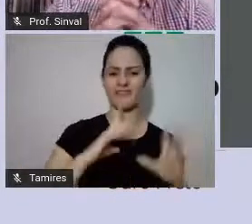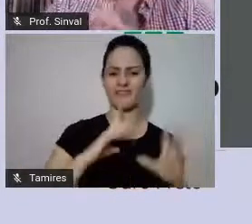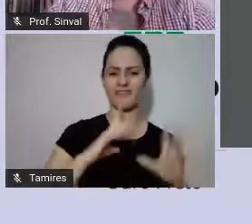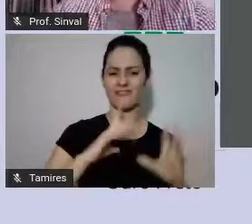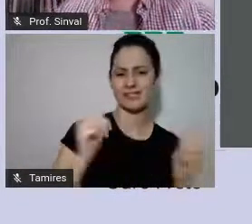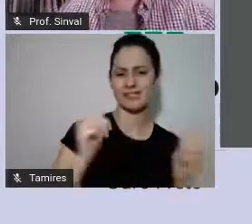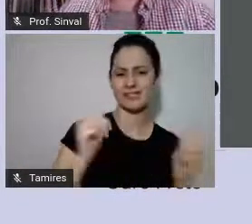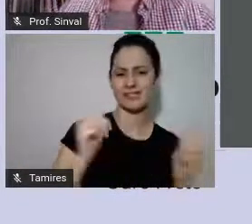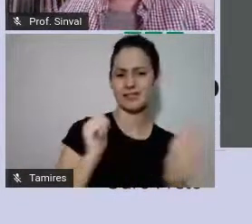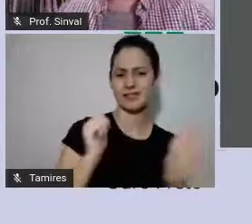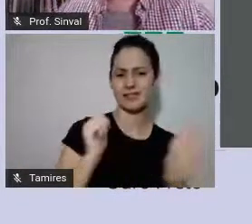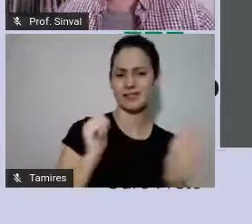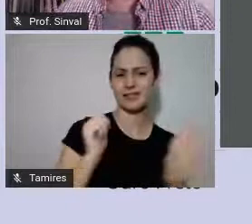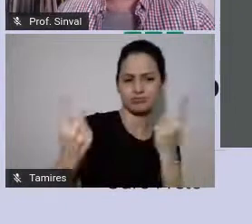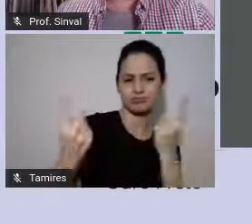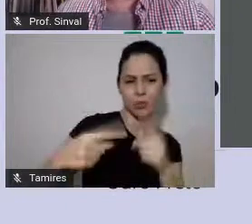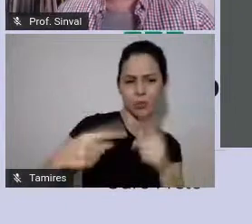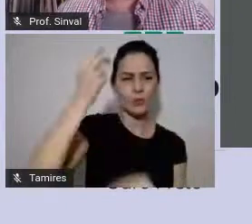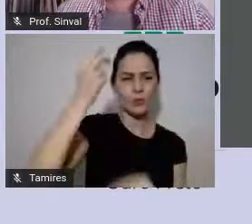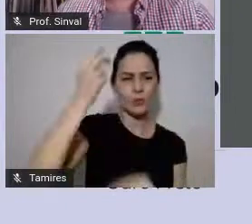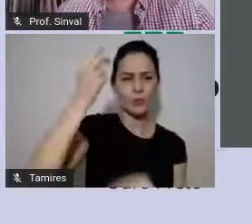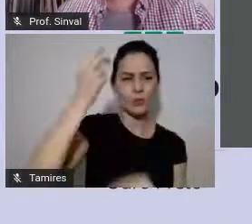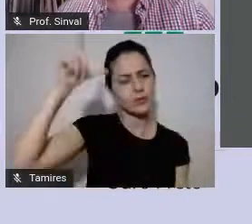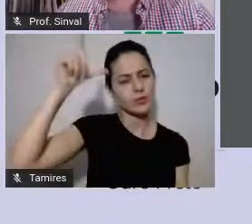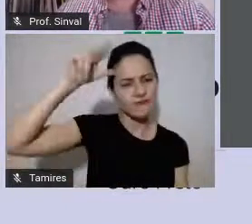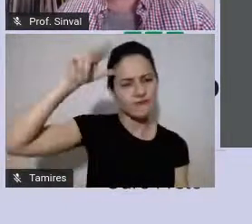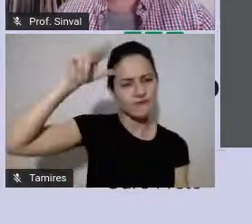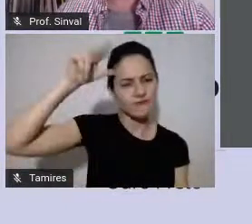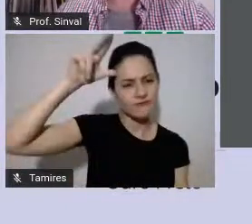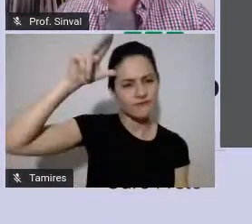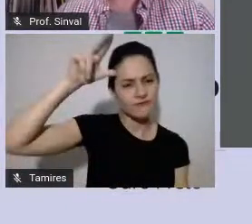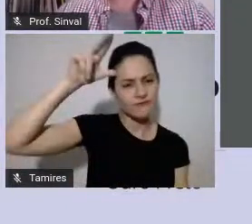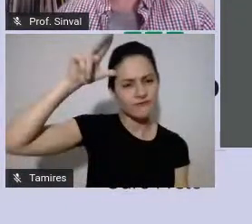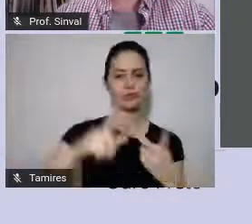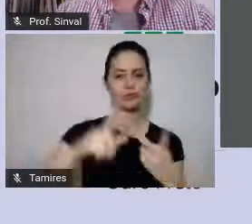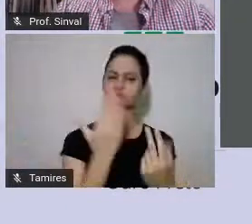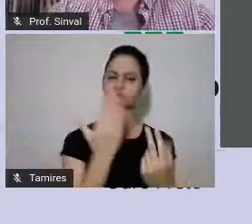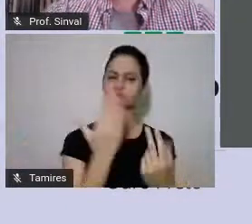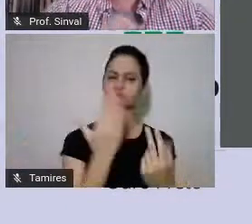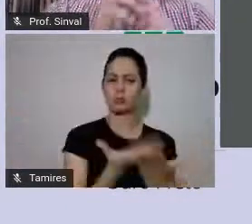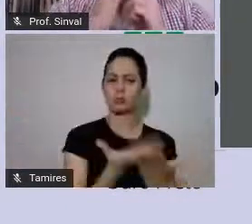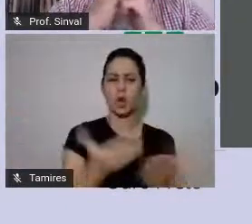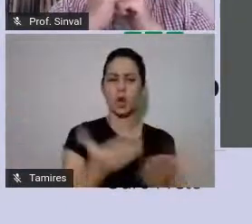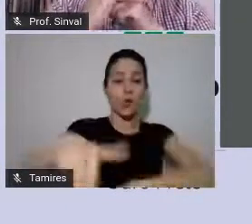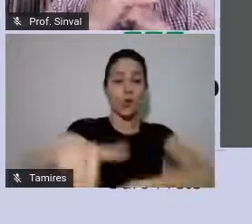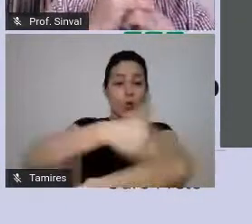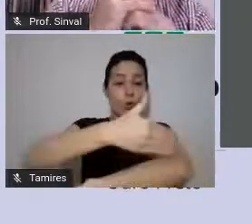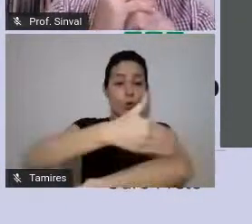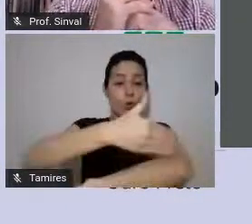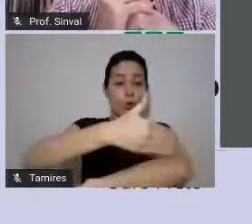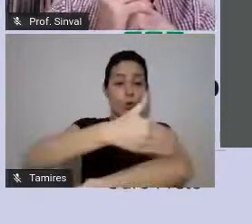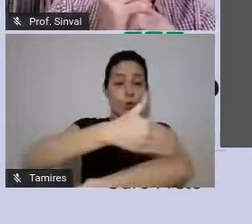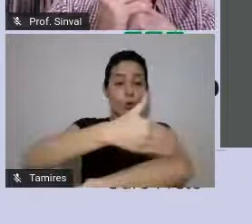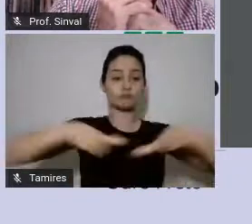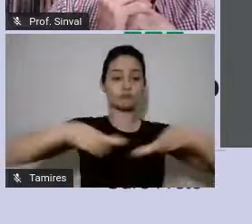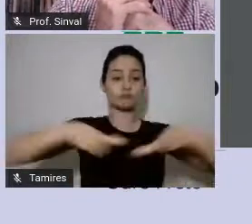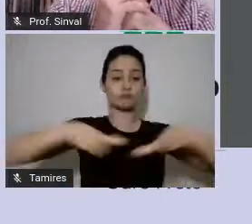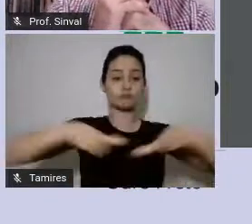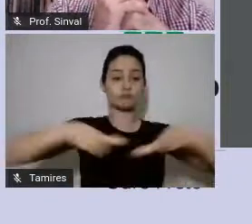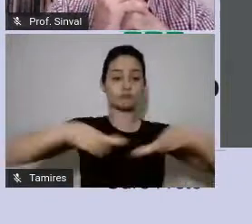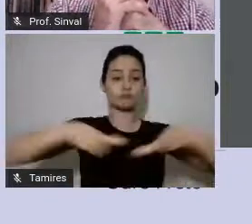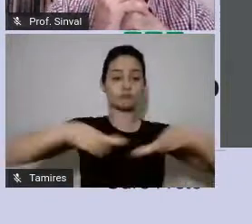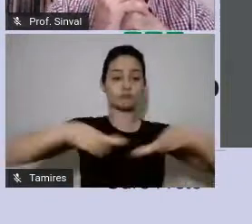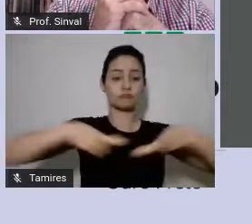de cavalos, e mesas de jantar públicas na rua com música. Nesse